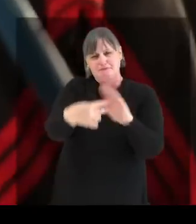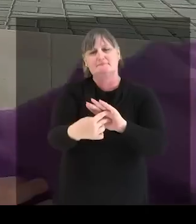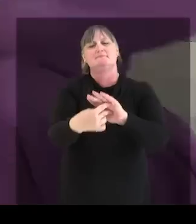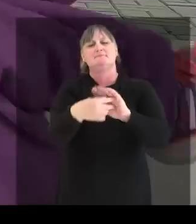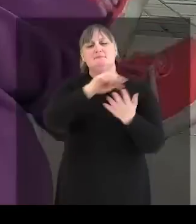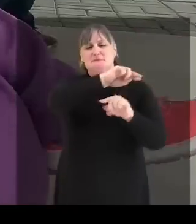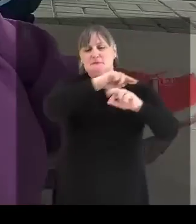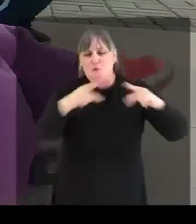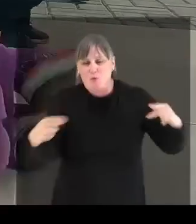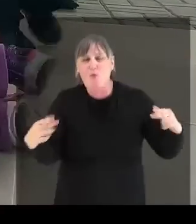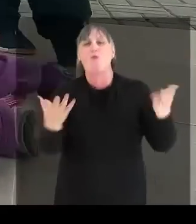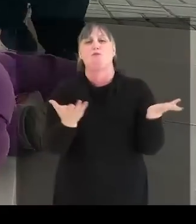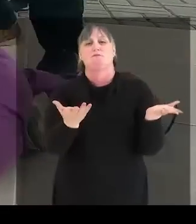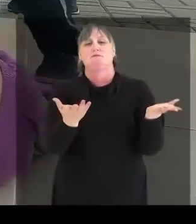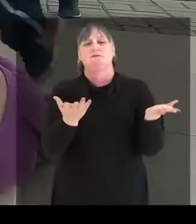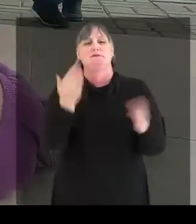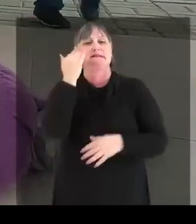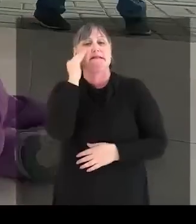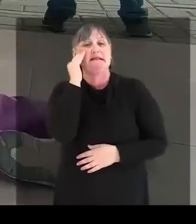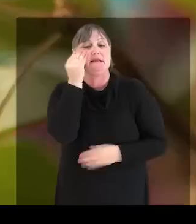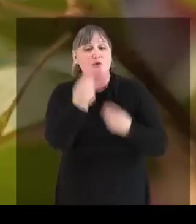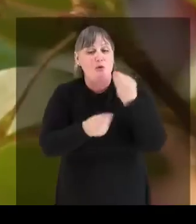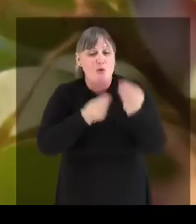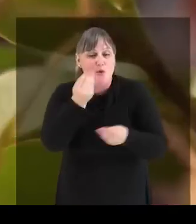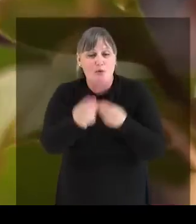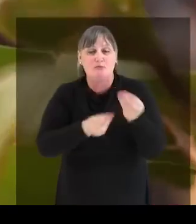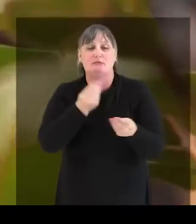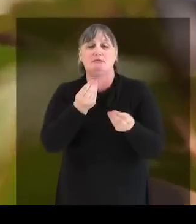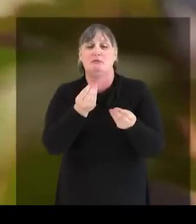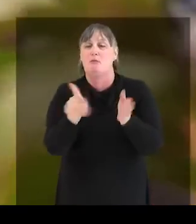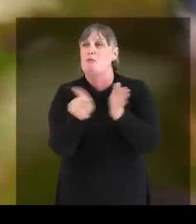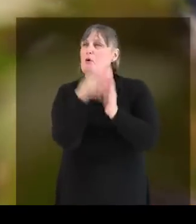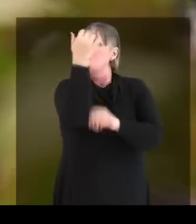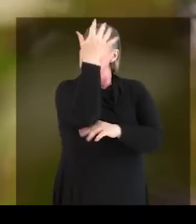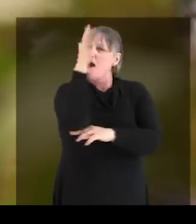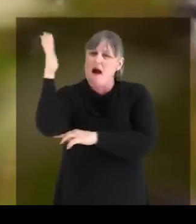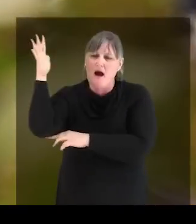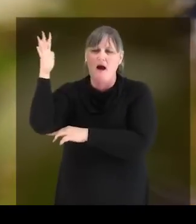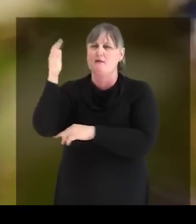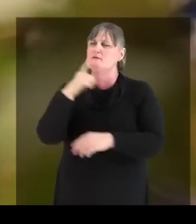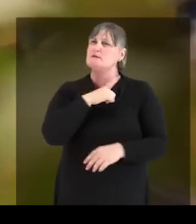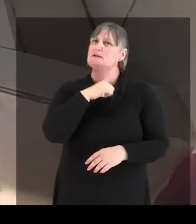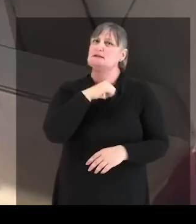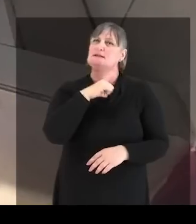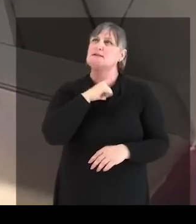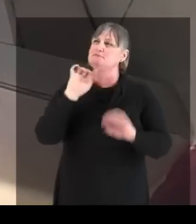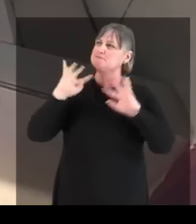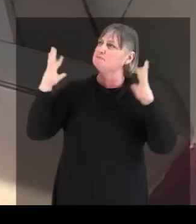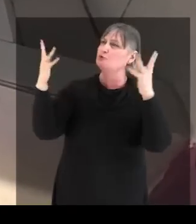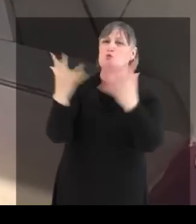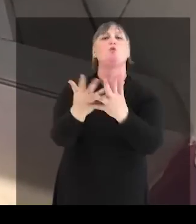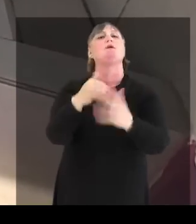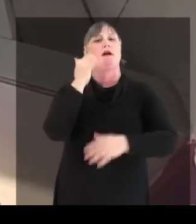significado para as coisas, significado para a parte, para uma árvore, enfim, o que tiver, que ela